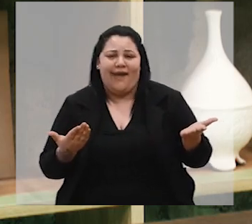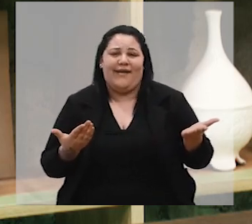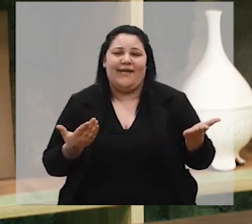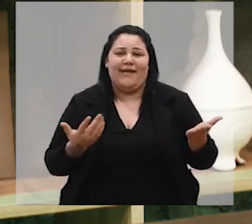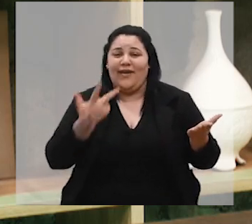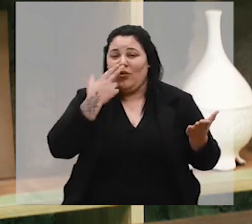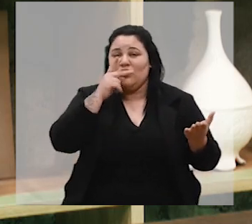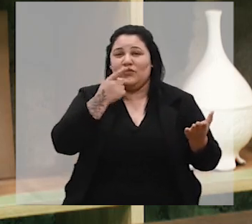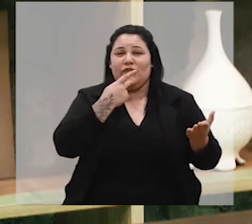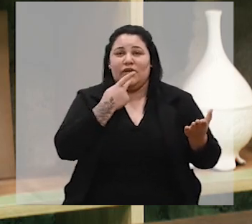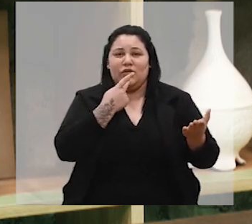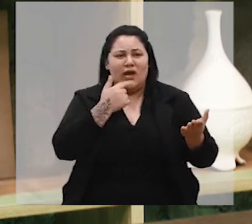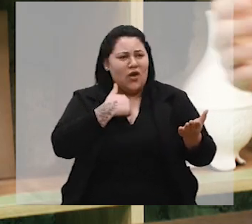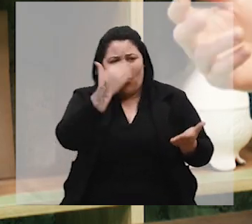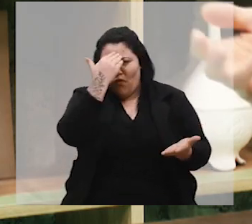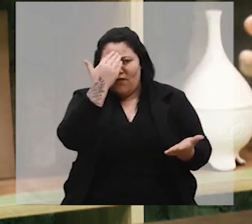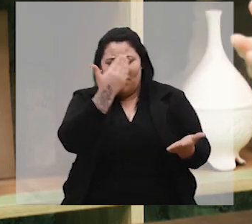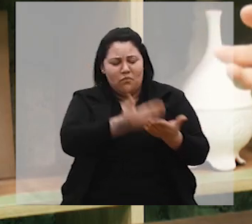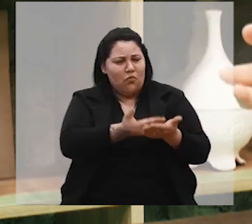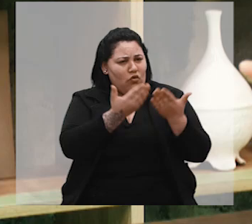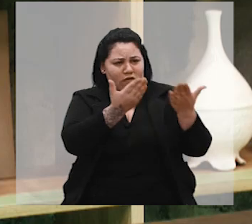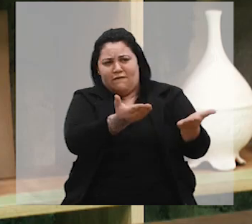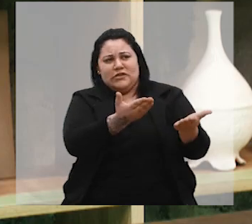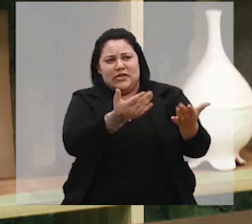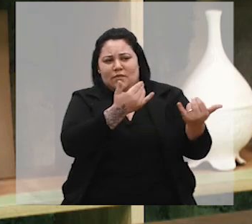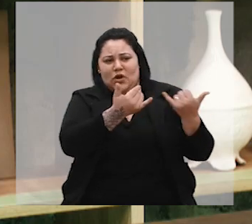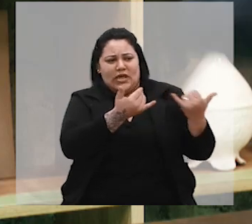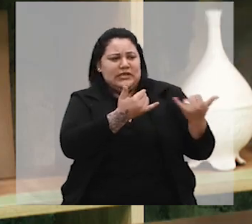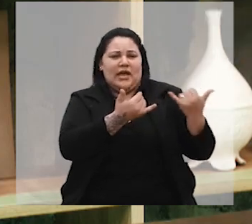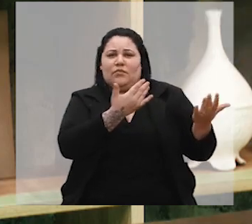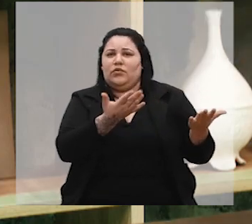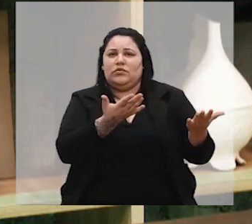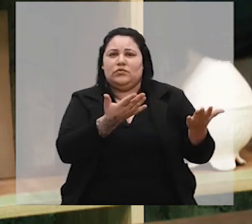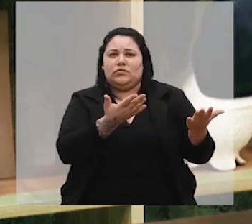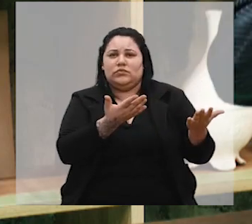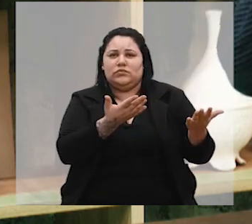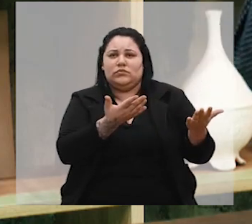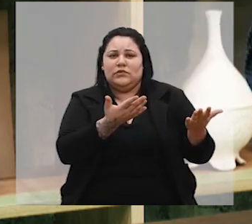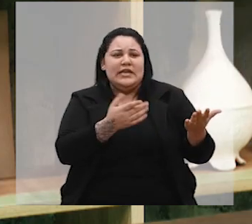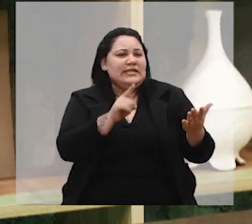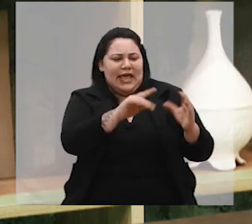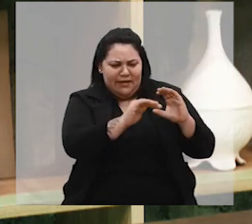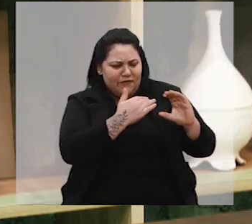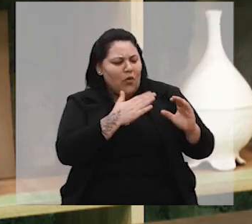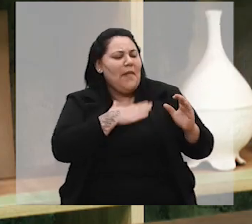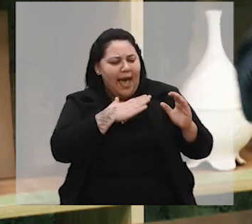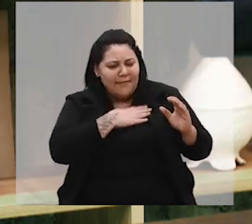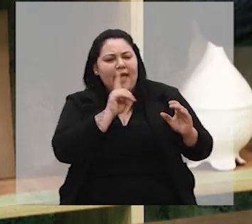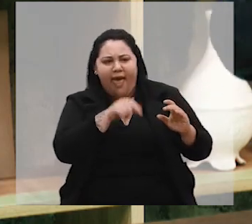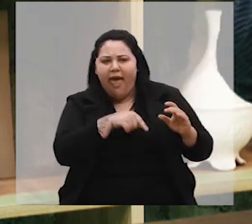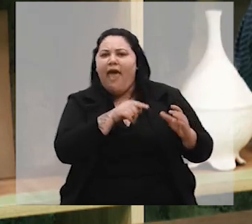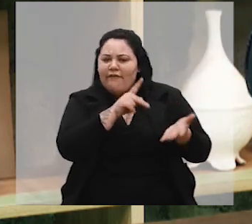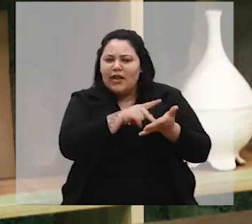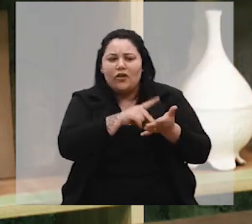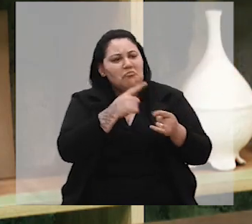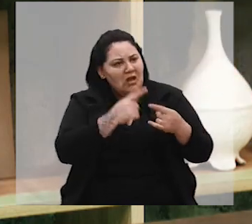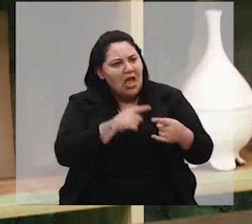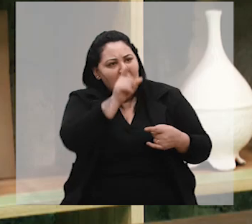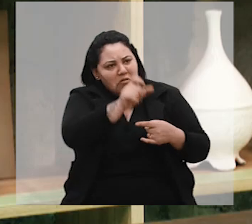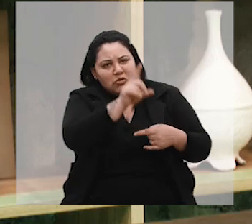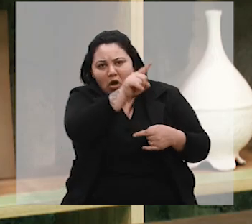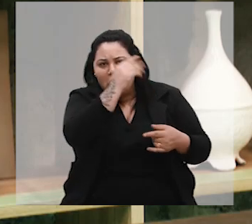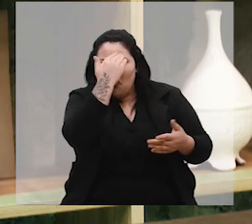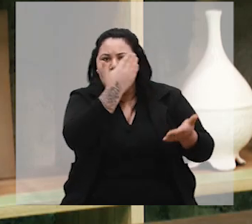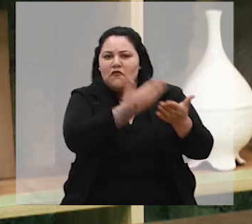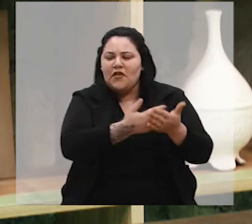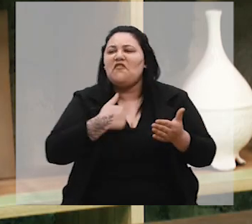antes. Bom, eu confio tanto na Gabriela, ela nem me mandou algo que é falso, acho que é verdade, eu vou encaminhar. Então, se a Gabi me mandou, acho que é verdade, eu vou encaminhar.